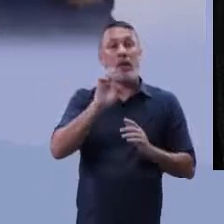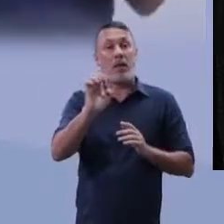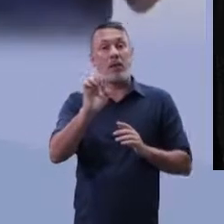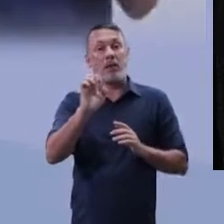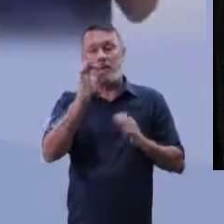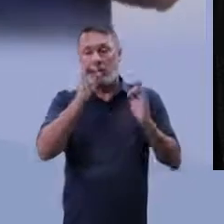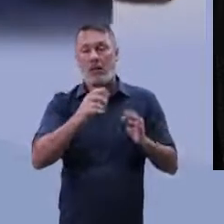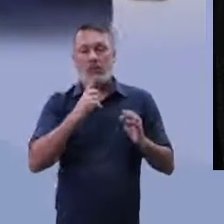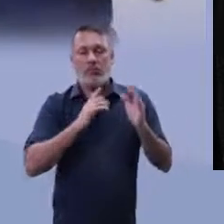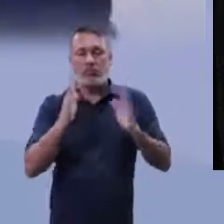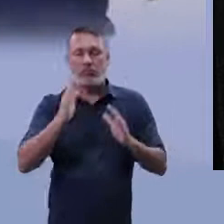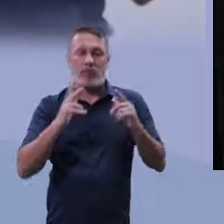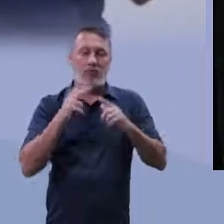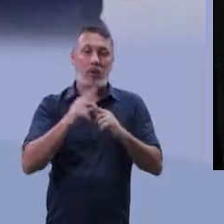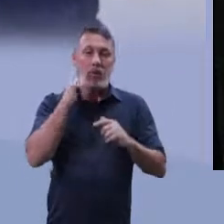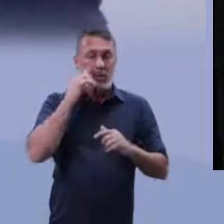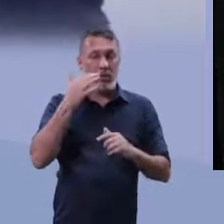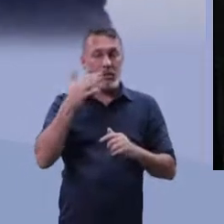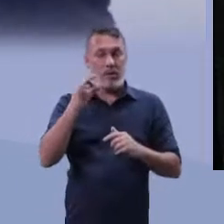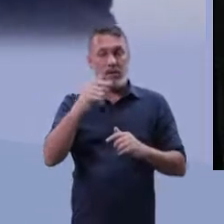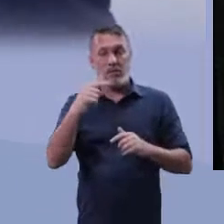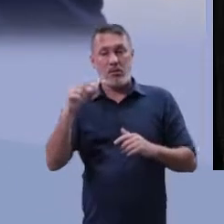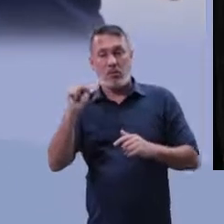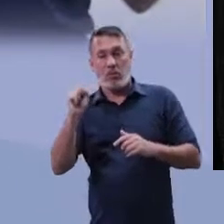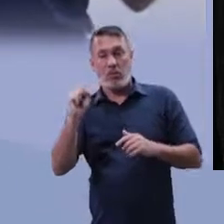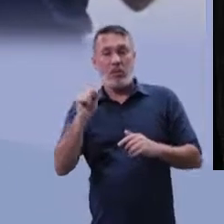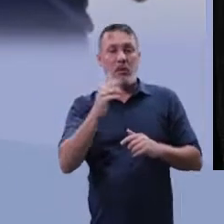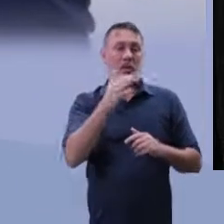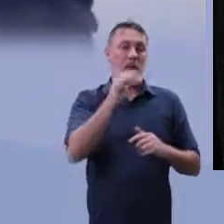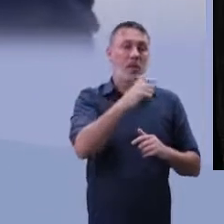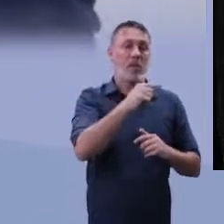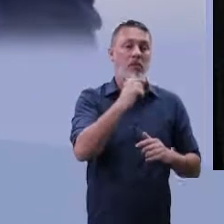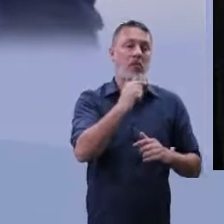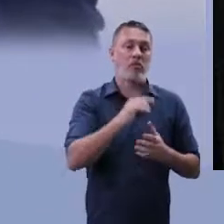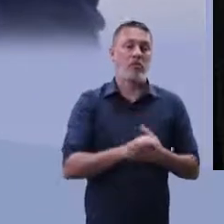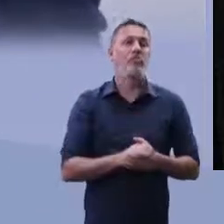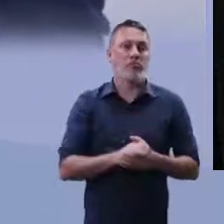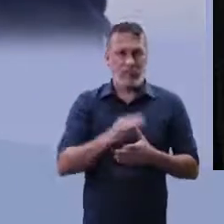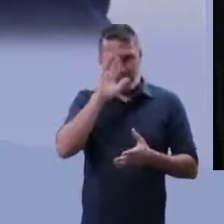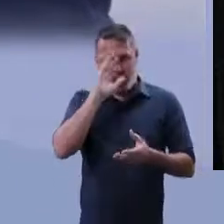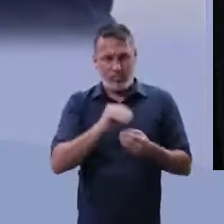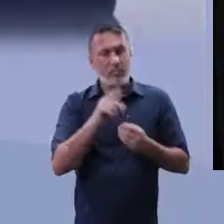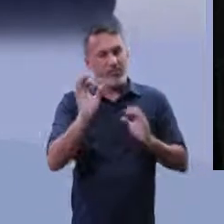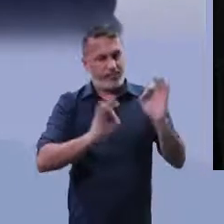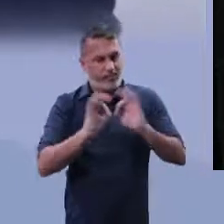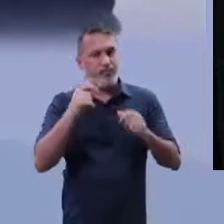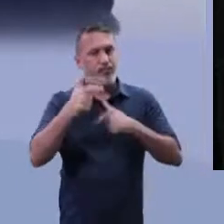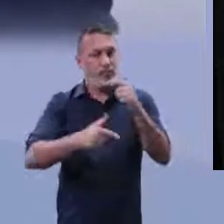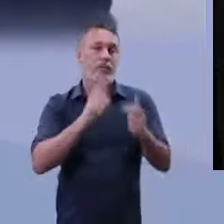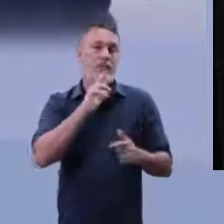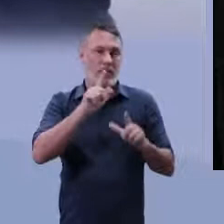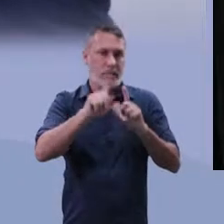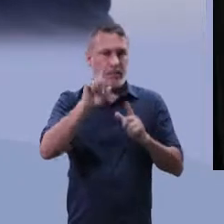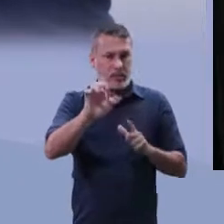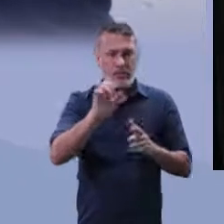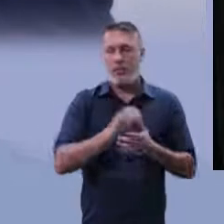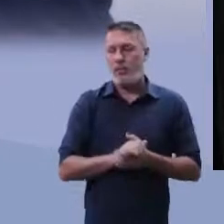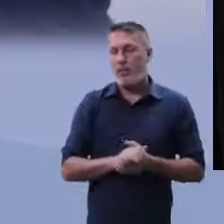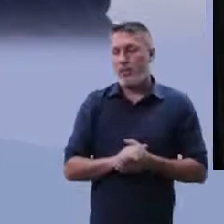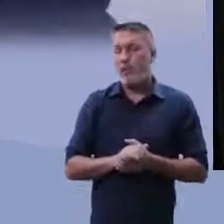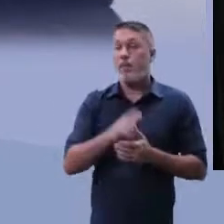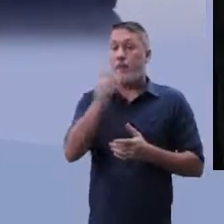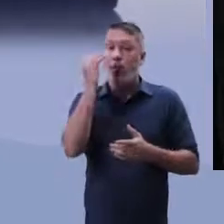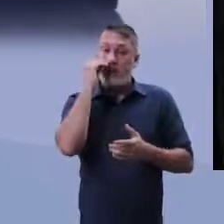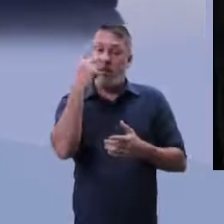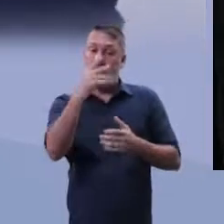Resposta certa, letra E, está nesse intervalo aí, 10 a menos 8 a 10 a menos 7. Pegou a visão, meu hack? Resposta